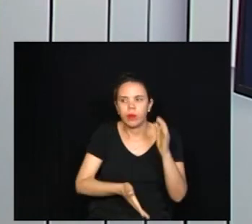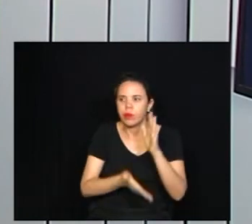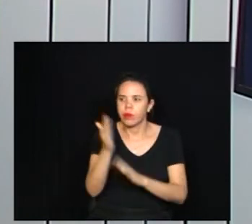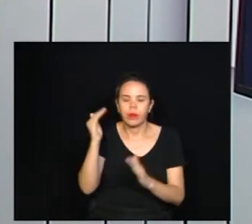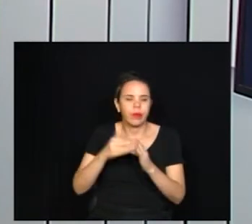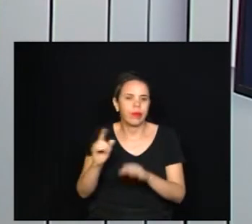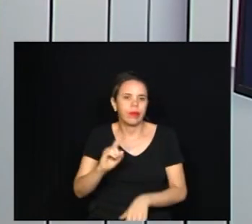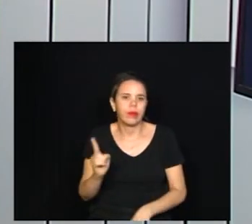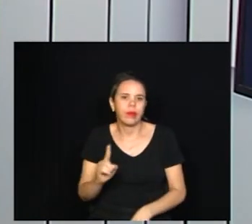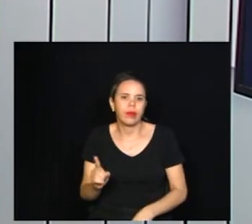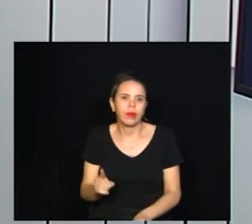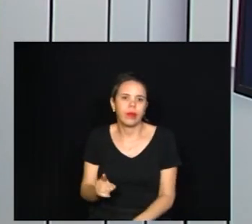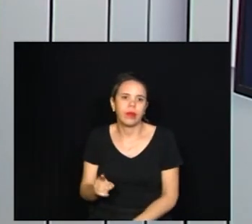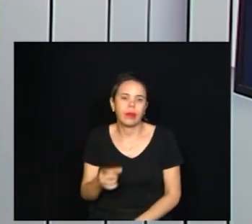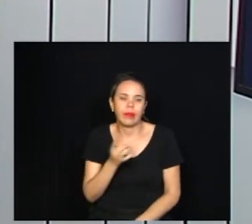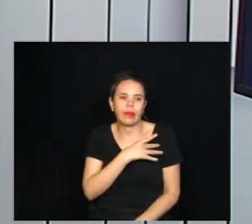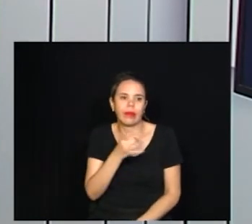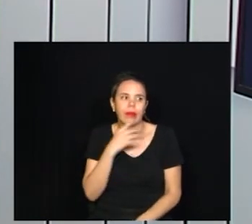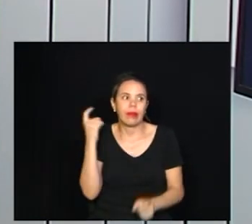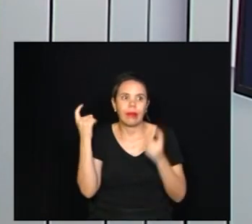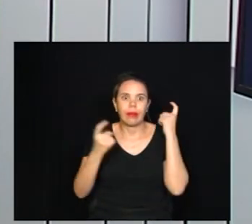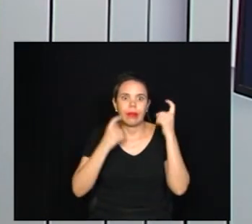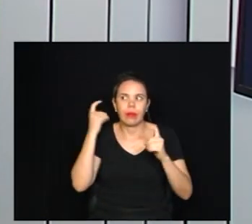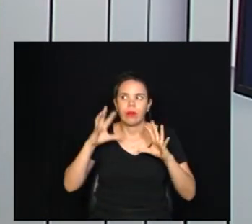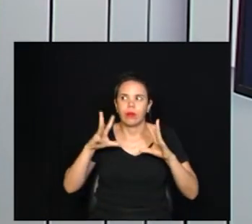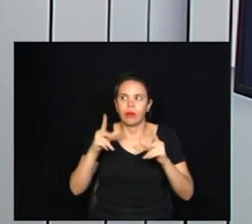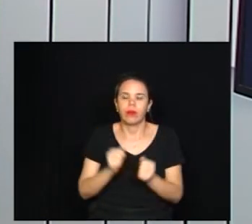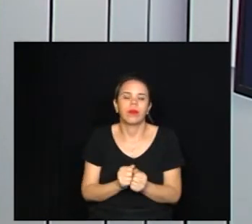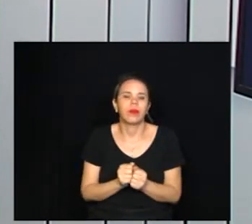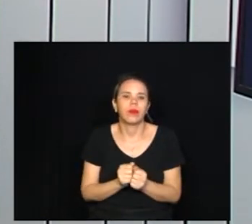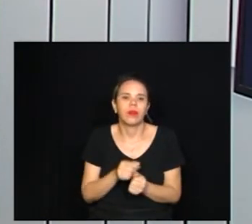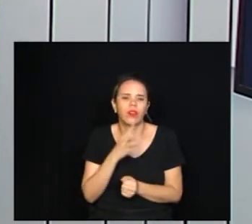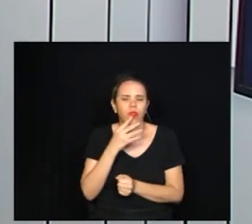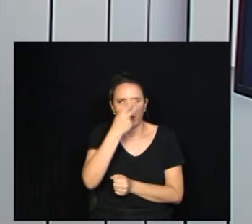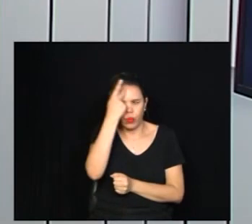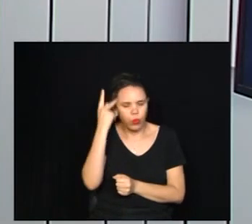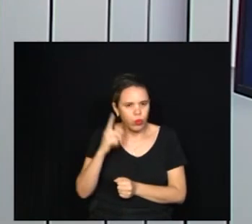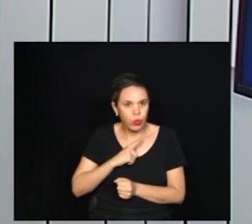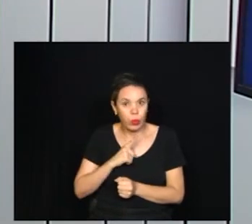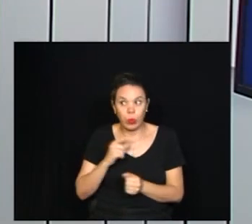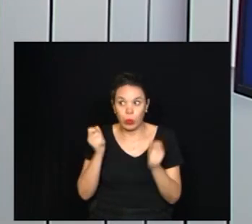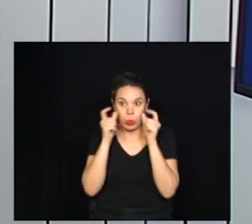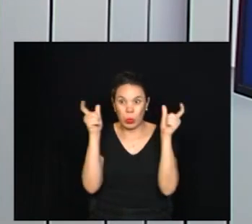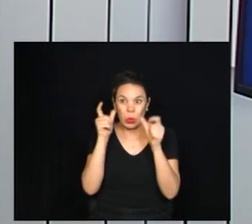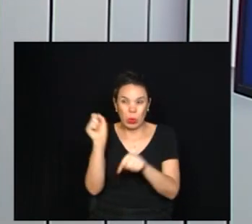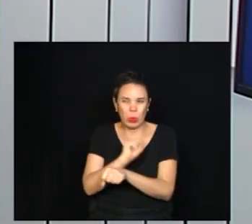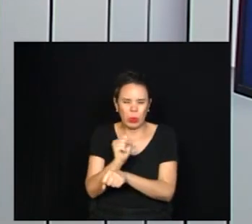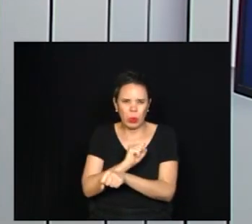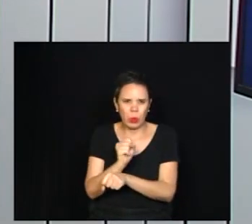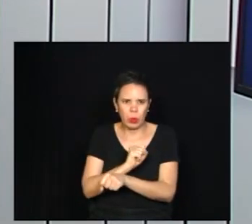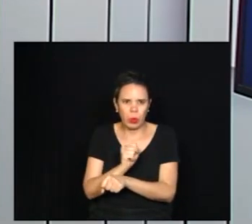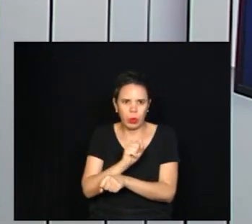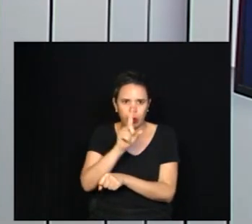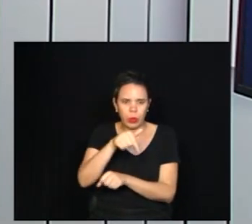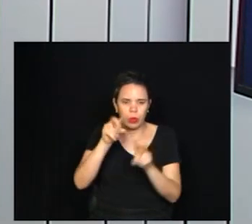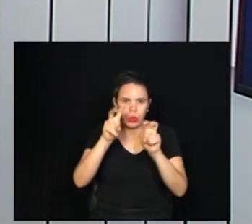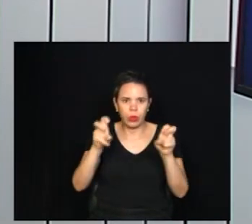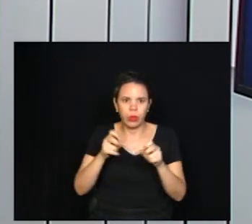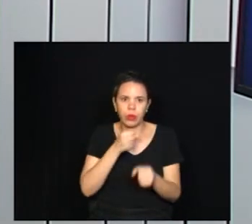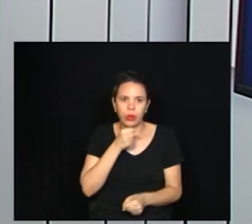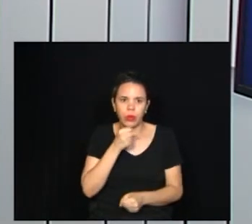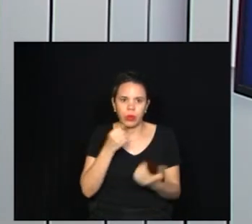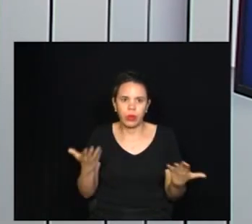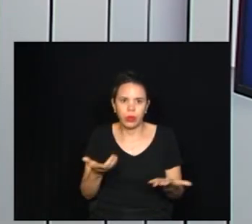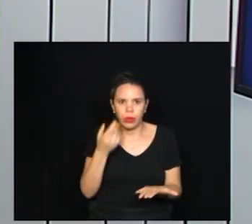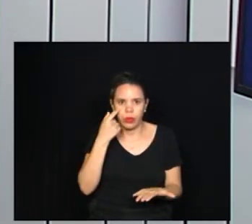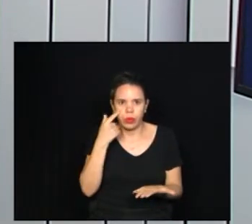de casa. O medo toma conta de tudo. Conhece alguém que tem pavor de dirigir? Esse é o tema da reportagem